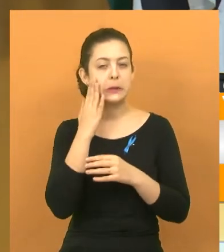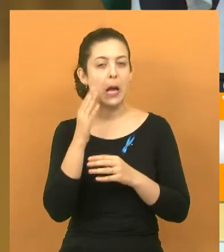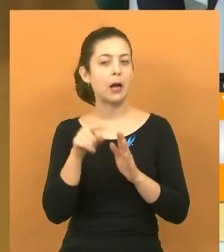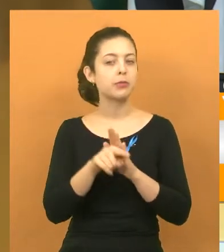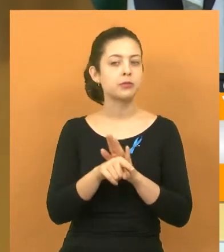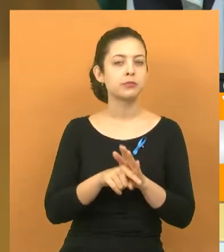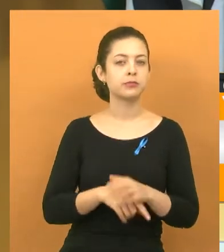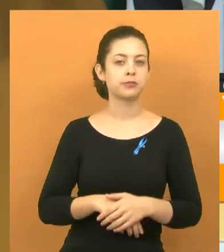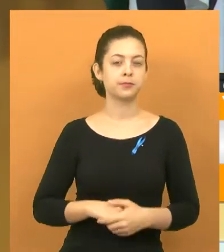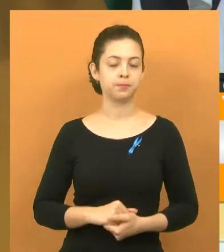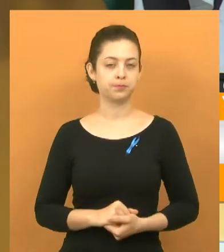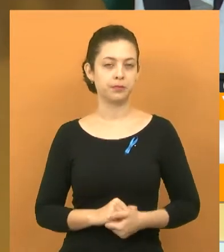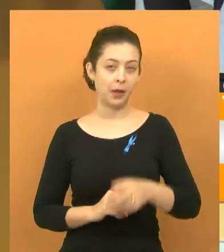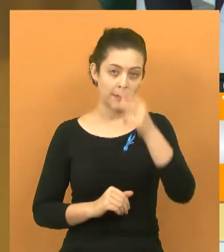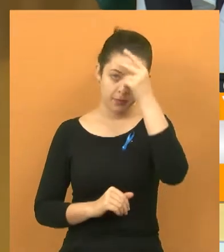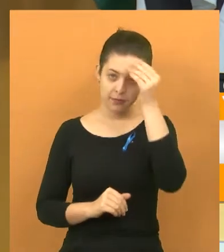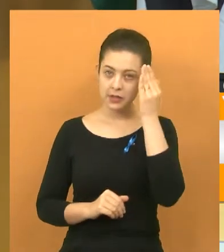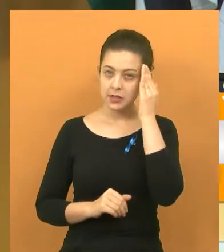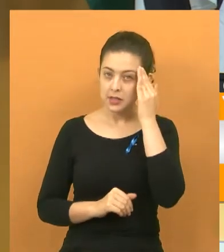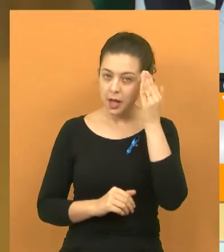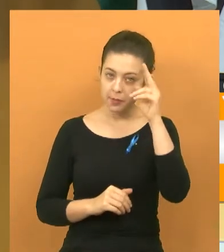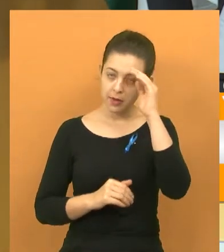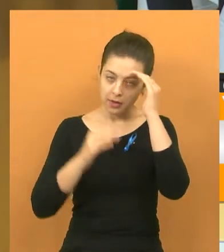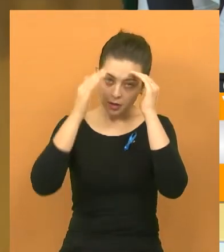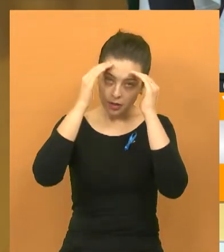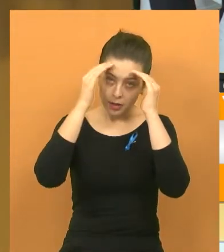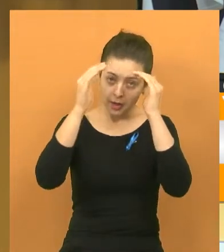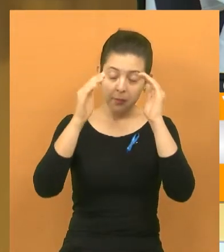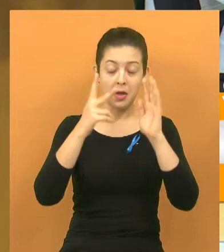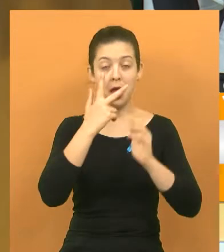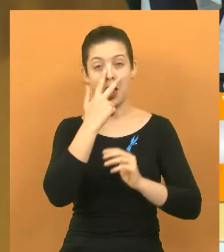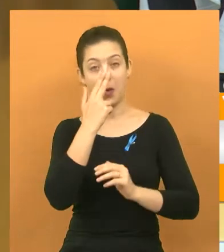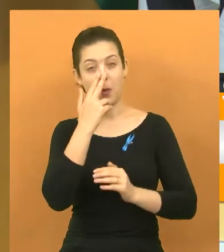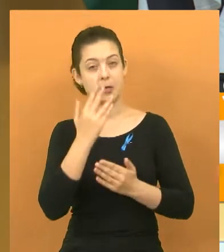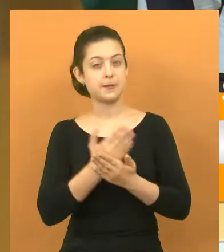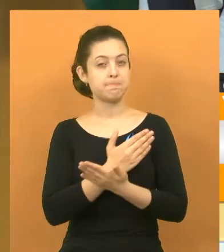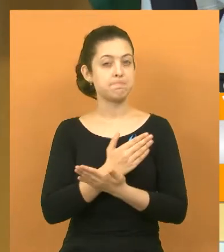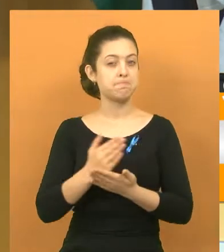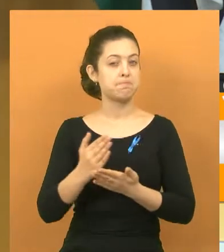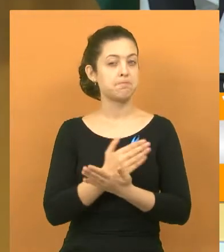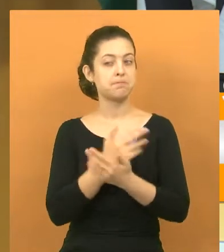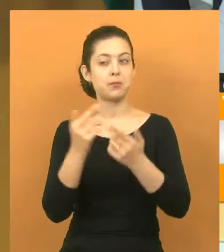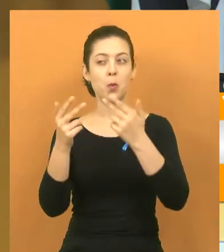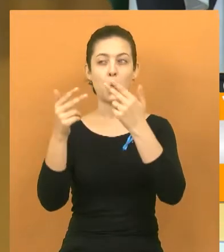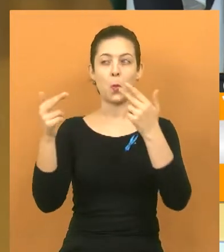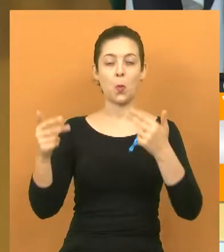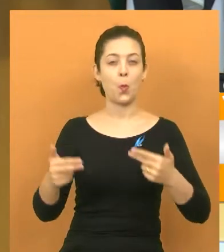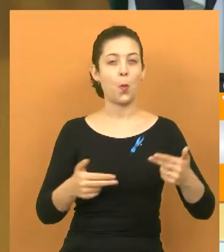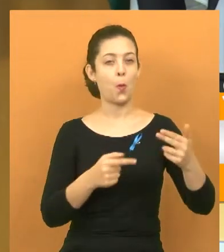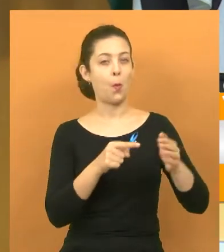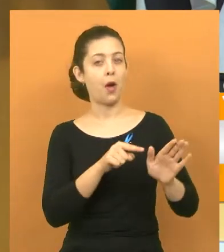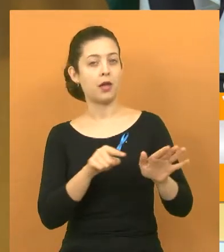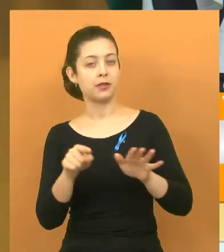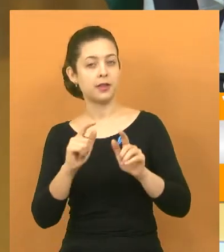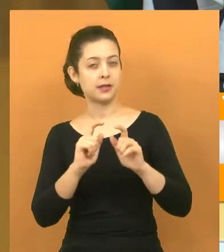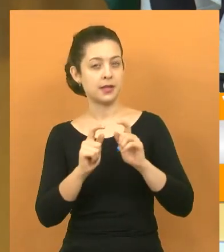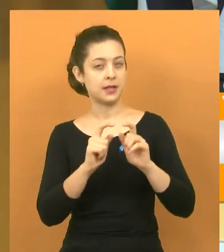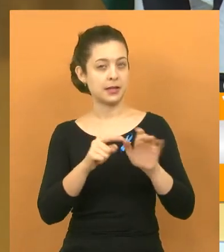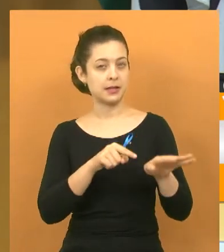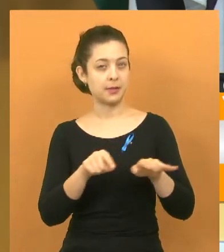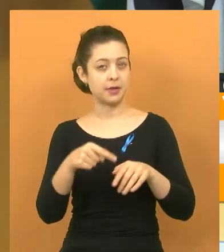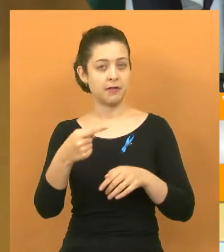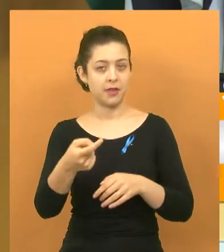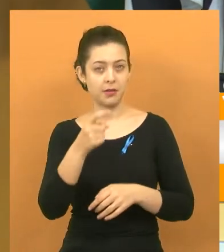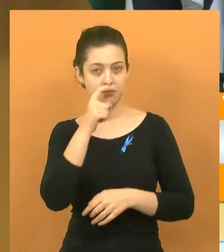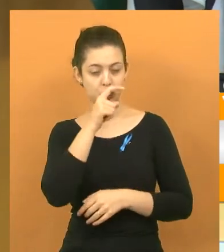Então, prefeito, sabe do respeito que eu tenho por você, mas eu acho que estão acontecendo muitas coisas aí, e na próxima sessão eu vou mostrar, porque eu não quero ser